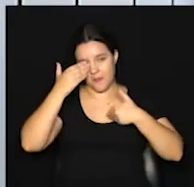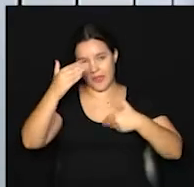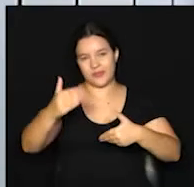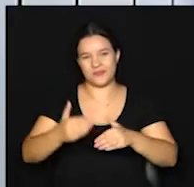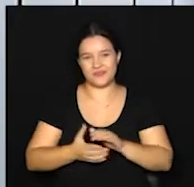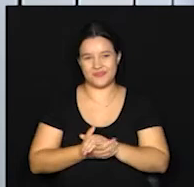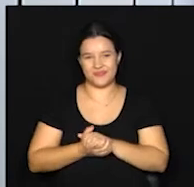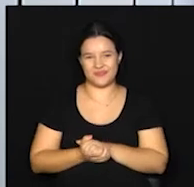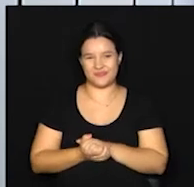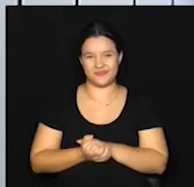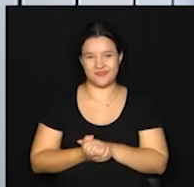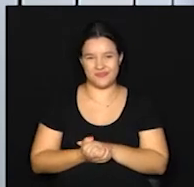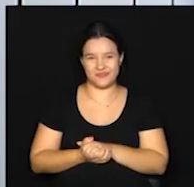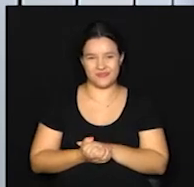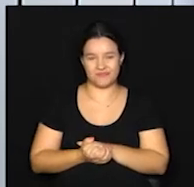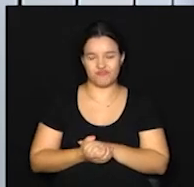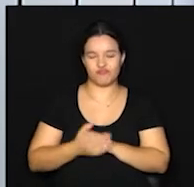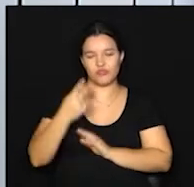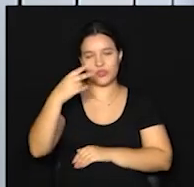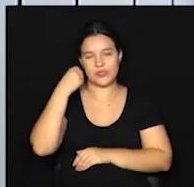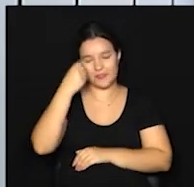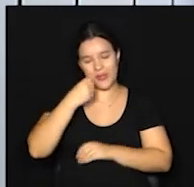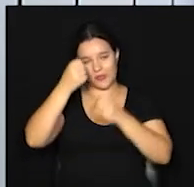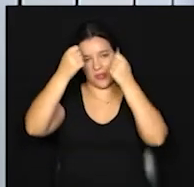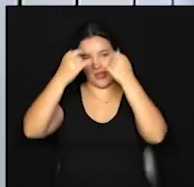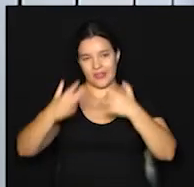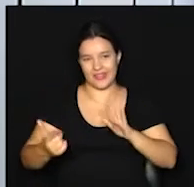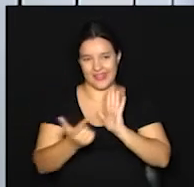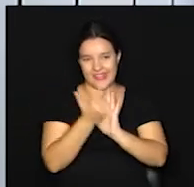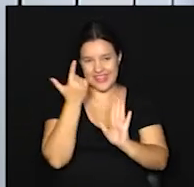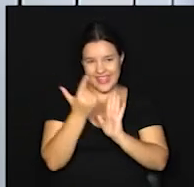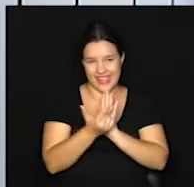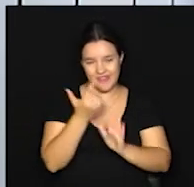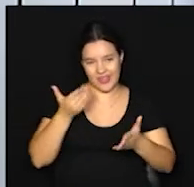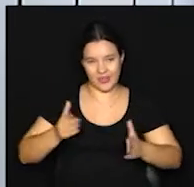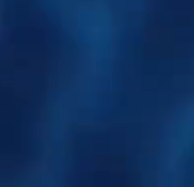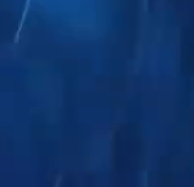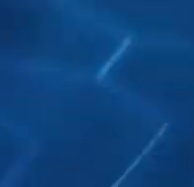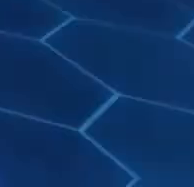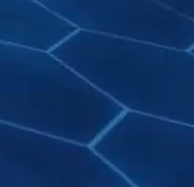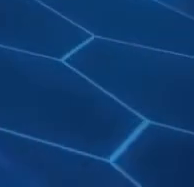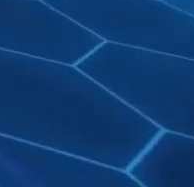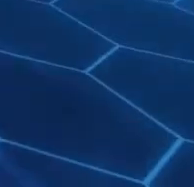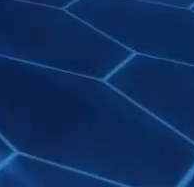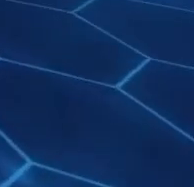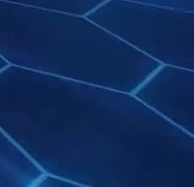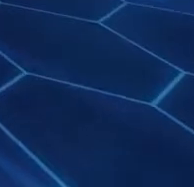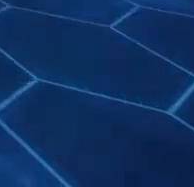Silvinha Mantovani, dando o seu relato e falando sobre o livro aqui no Câmara Total.